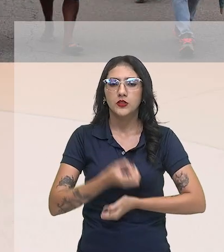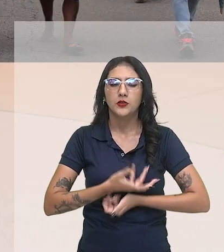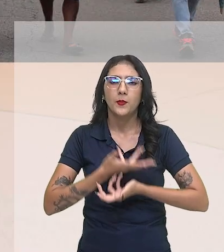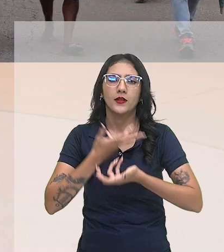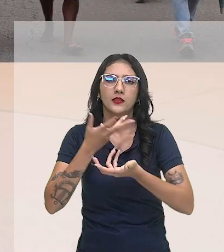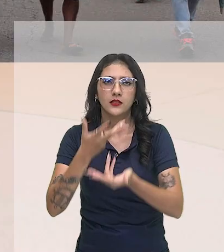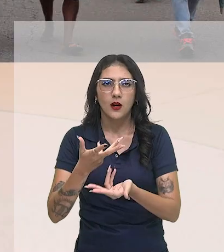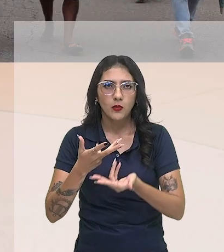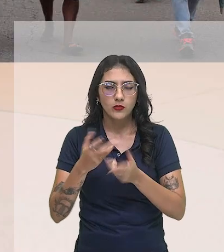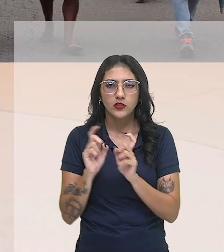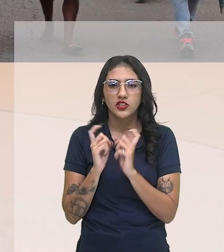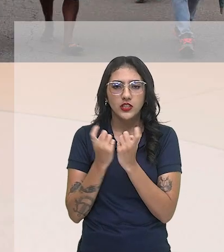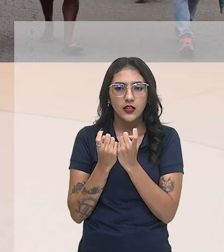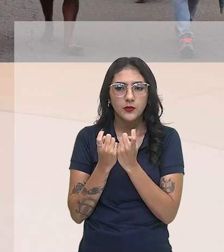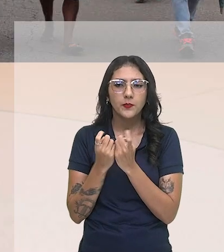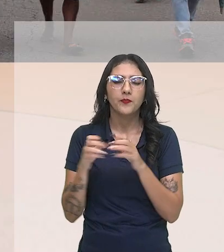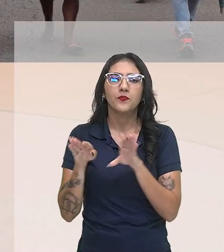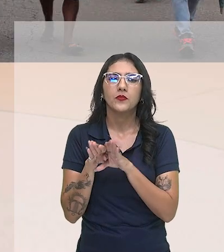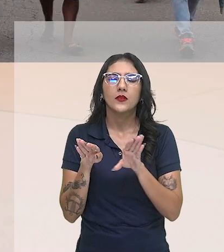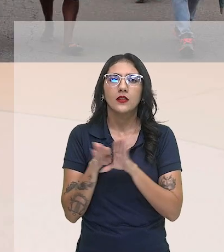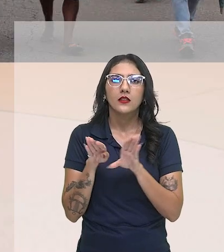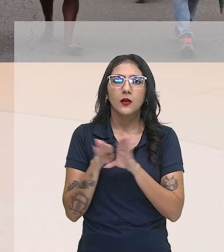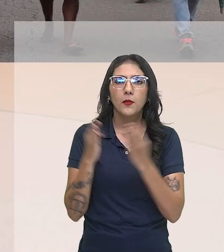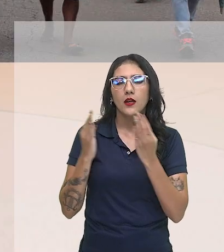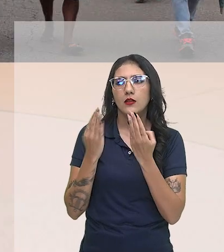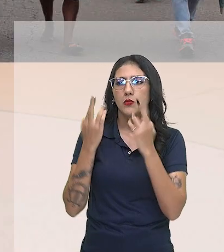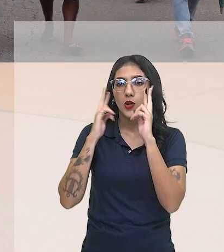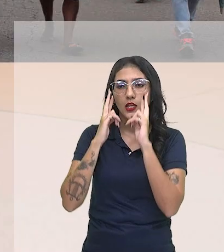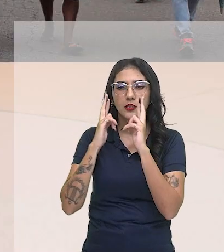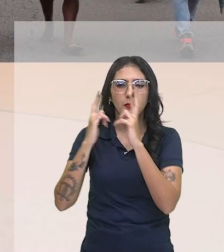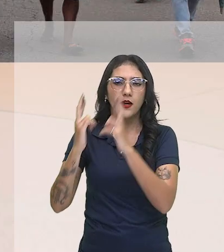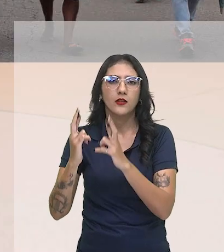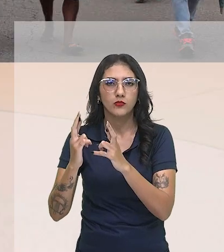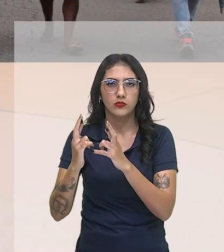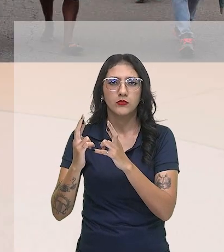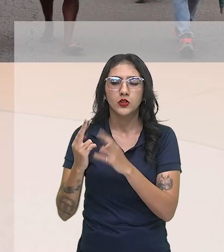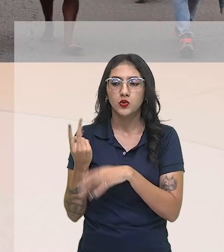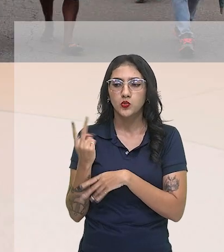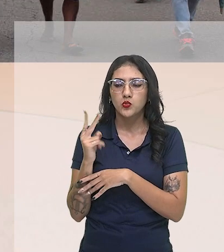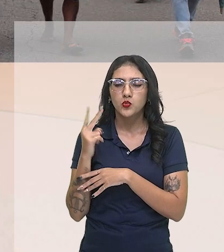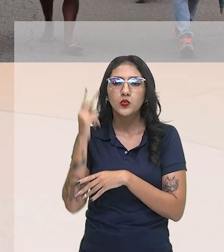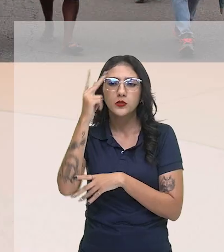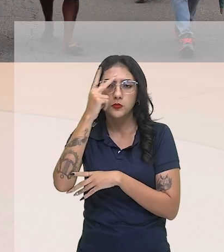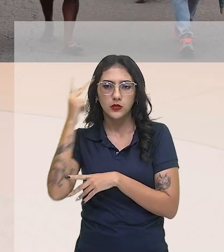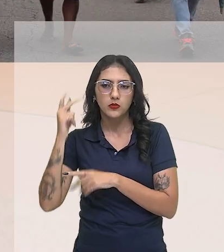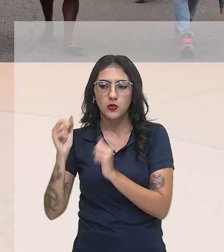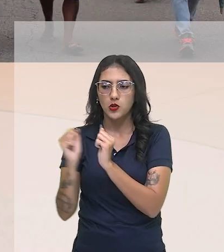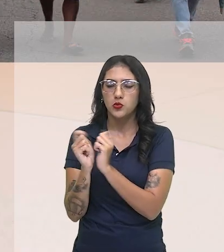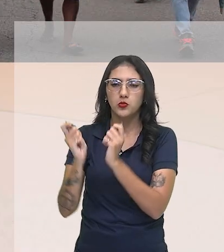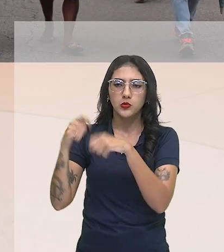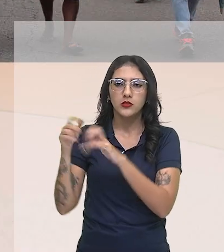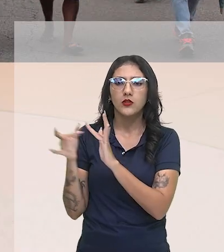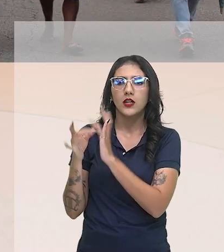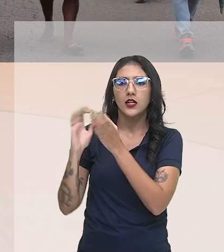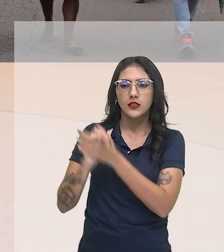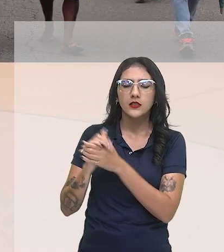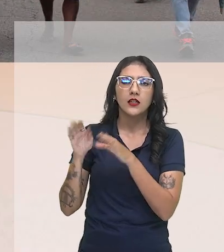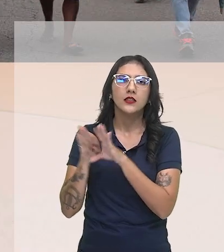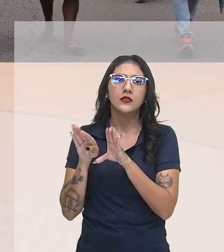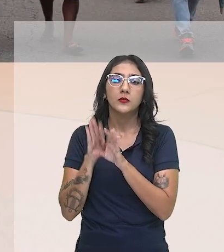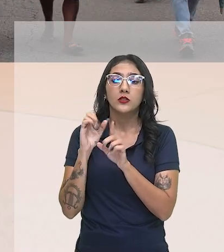do reconhecimento do casamento civil entre homossexuais e para que a sociedade os